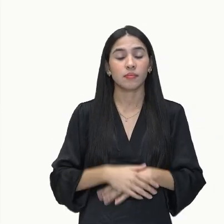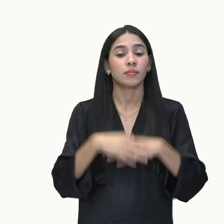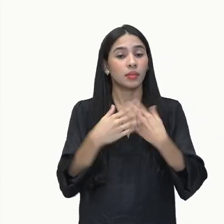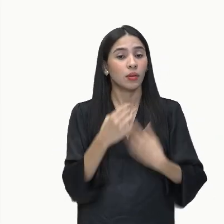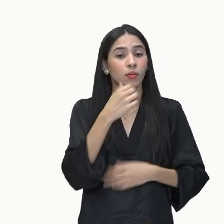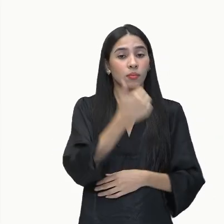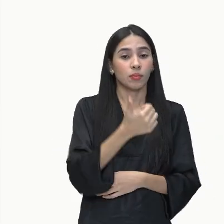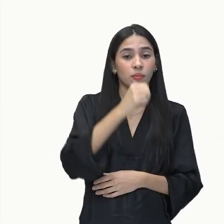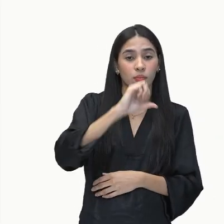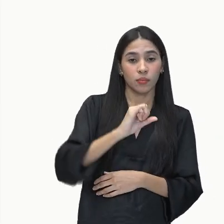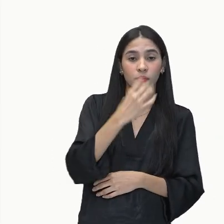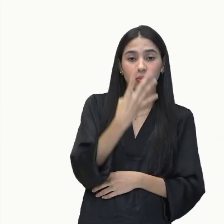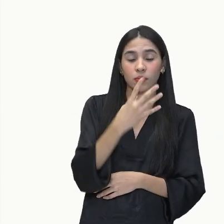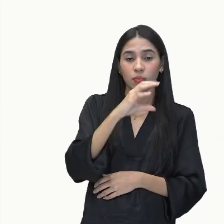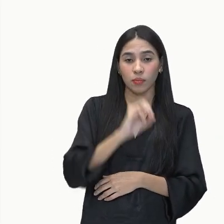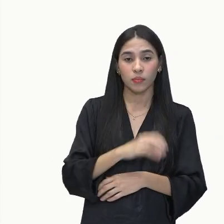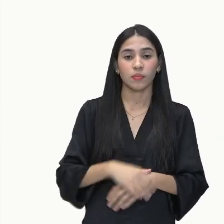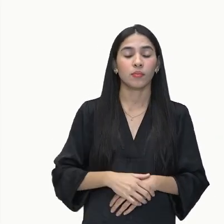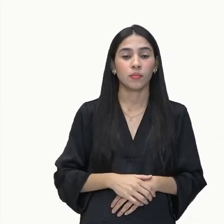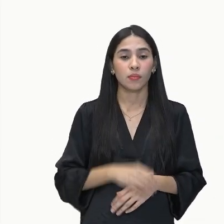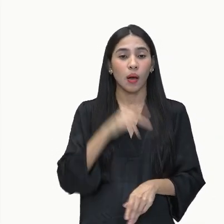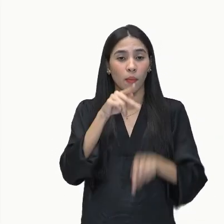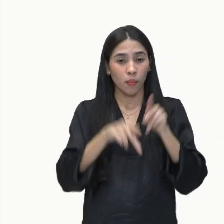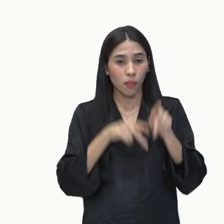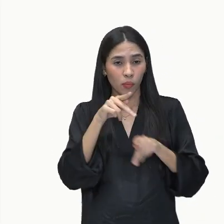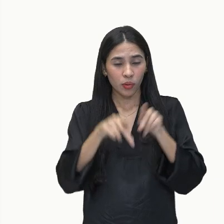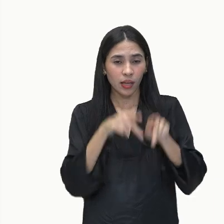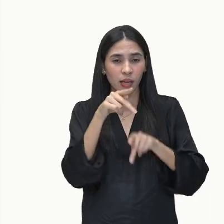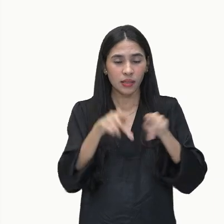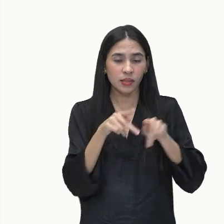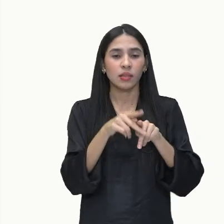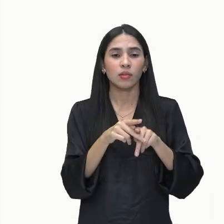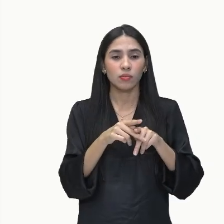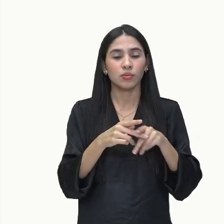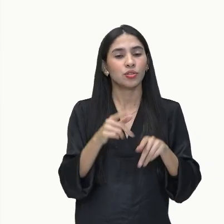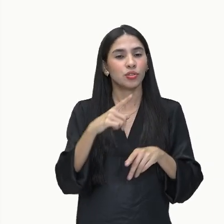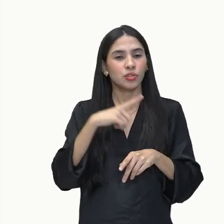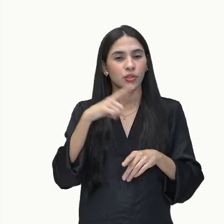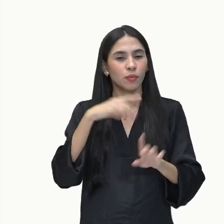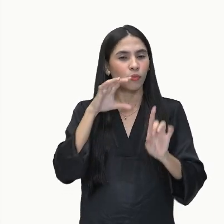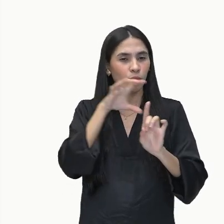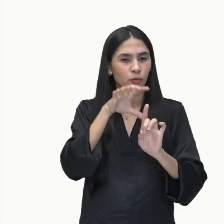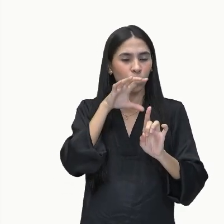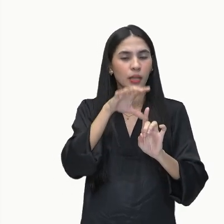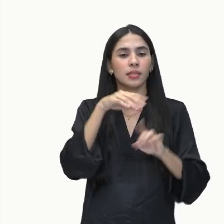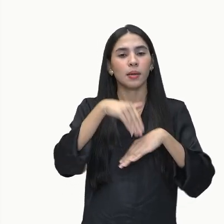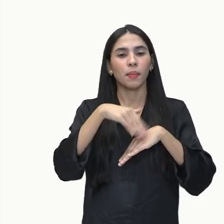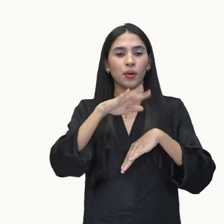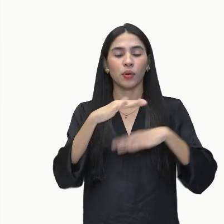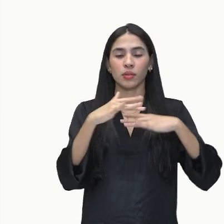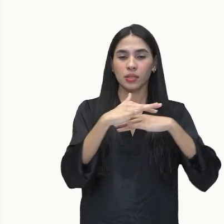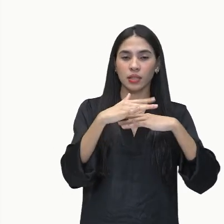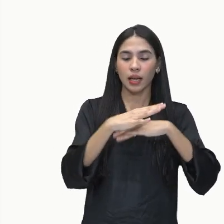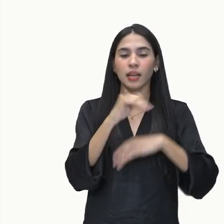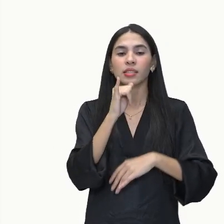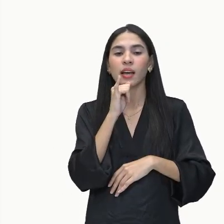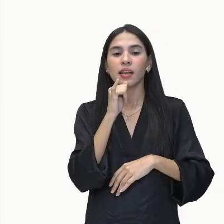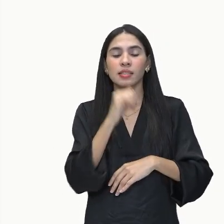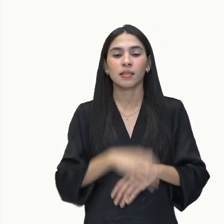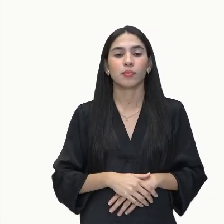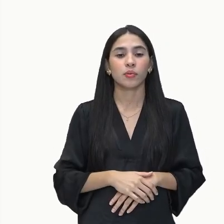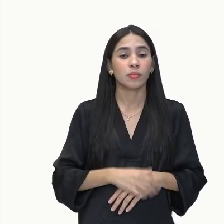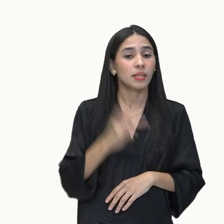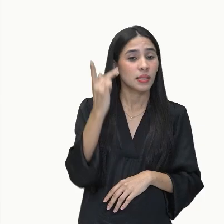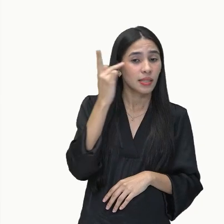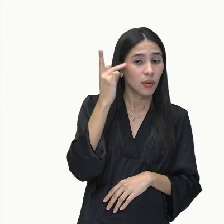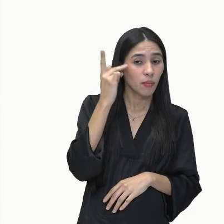1940, a população urbana ela estava concentrada em cidades como, por exemplo, aqui, São